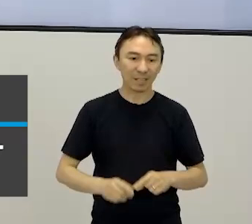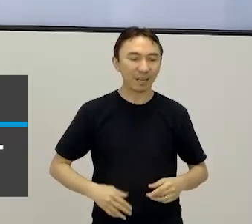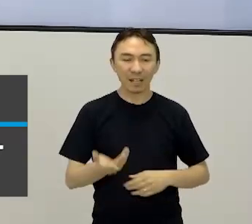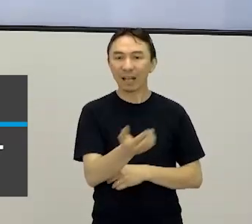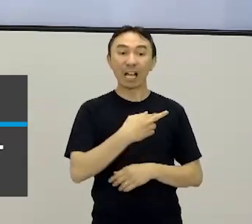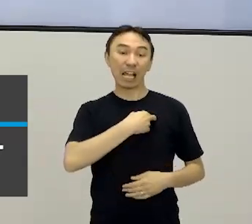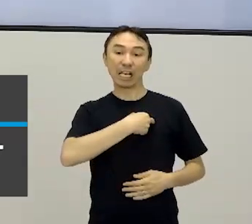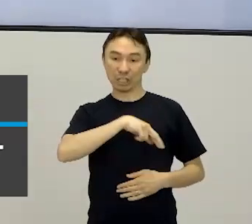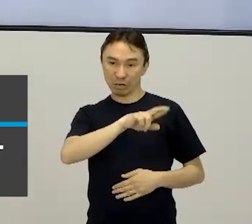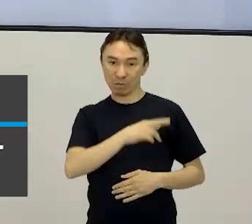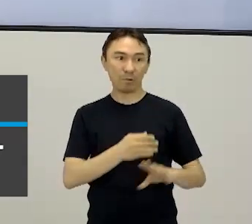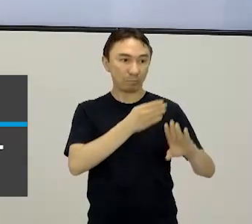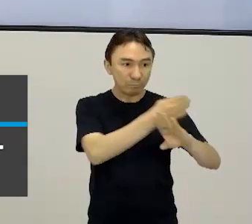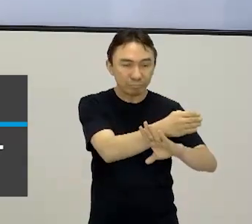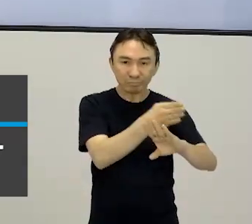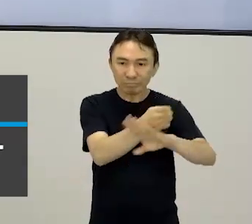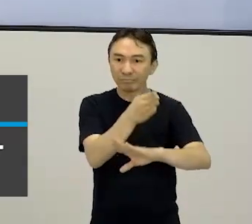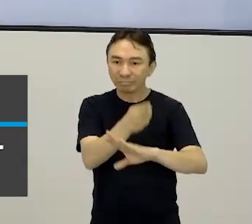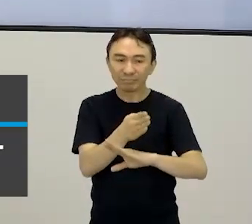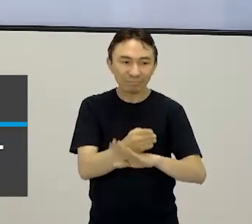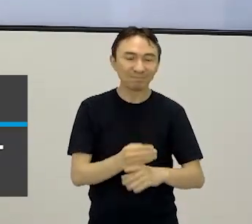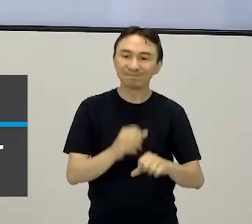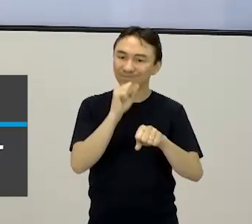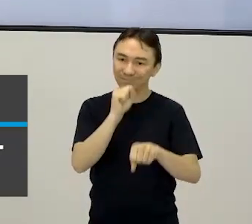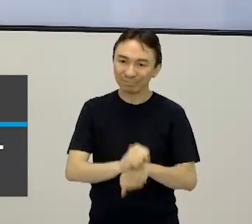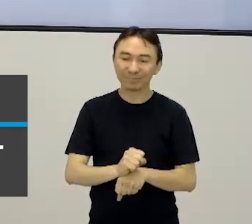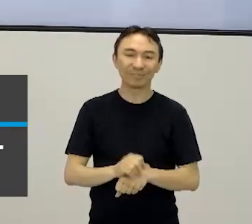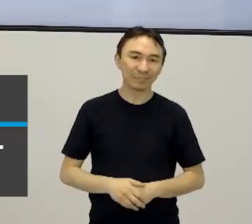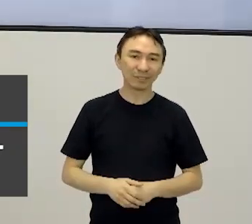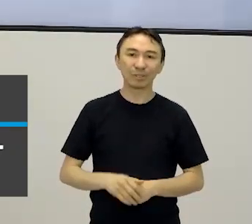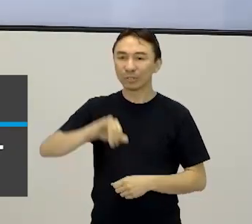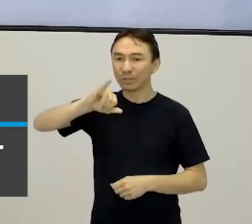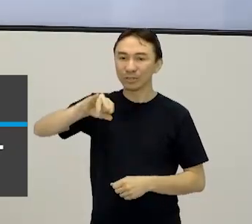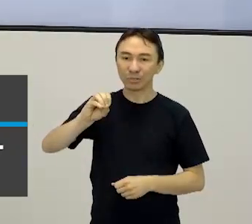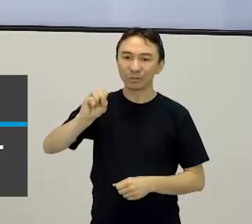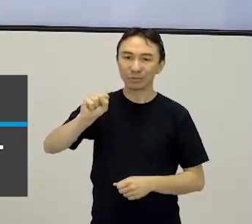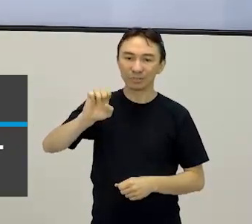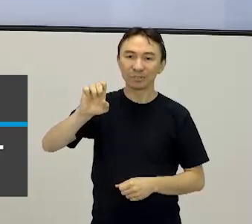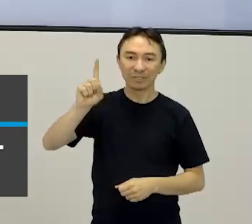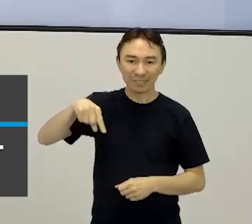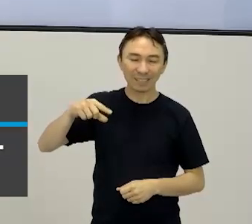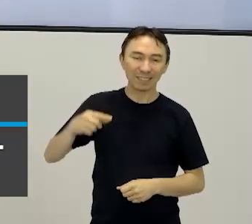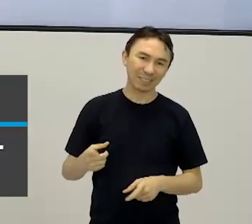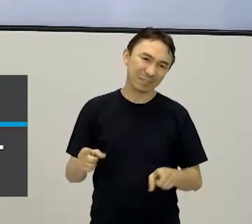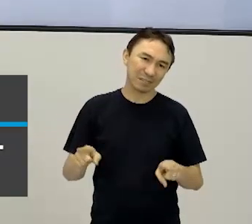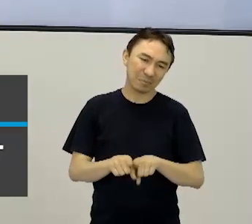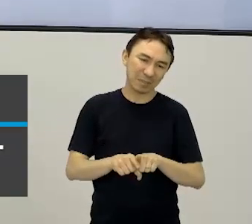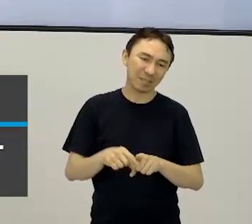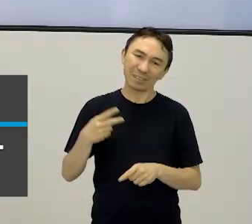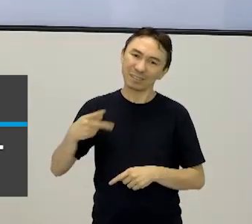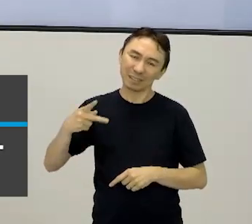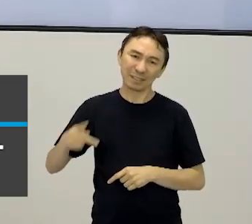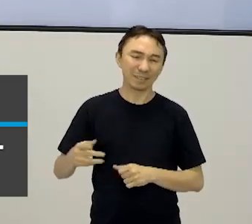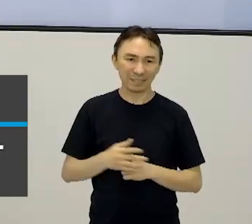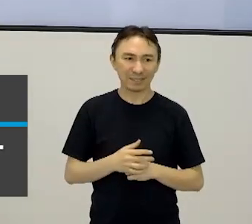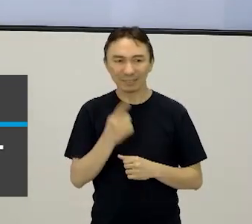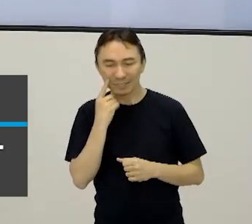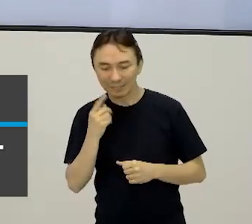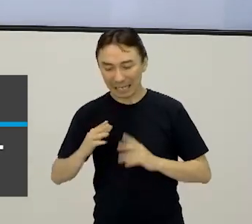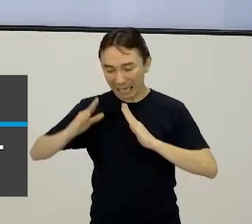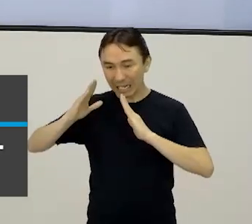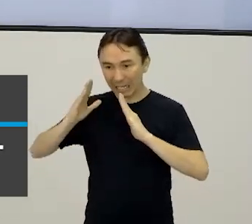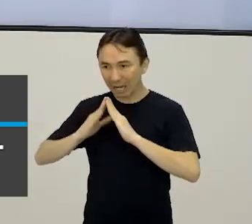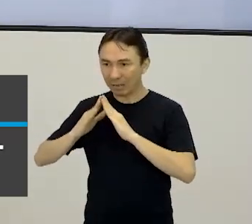costumavam frequentar durante a semana. E o professor José tentou ele mesmo fazer uma mudança no ambiente dele,